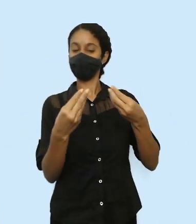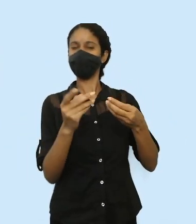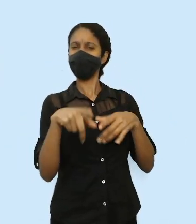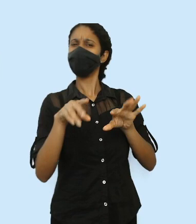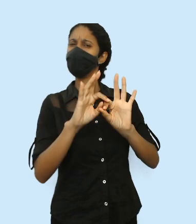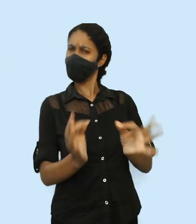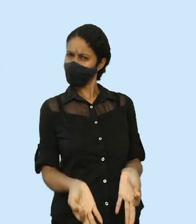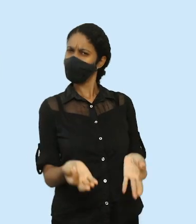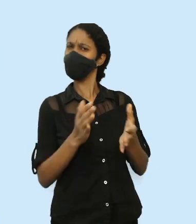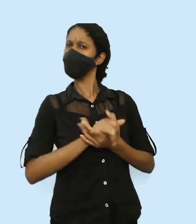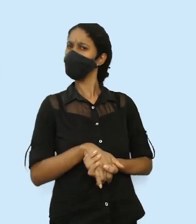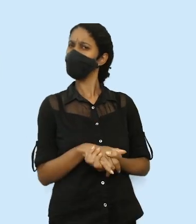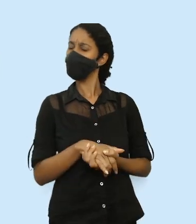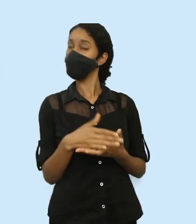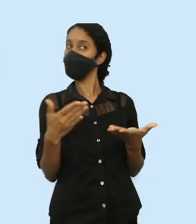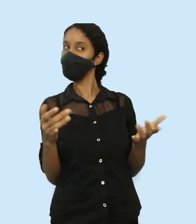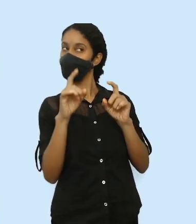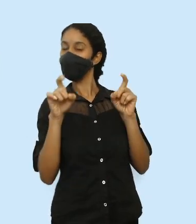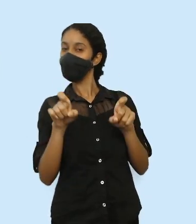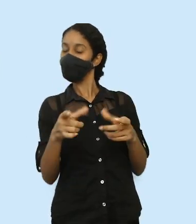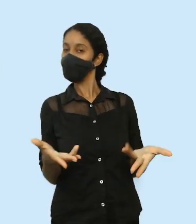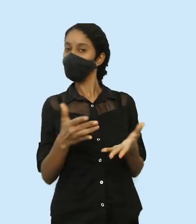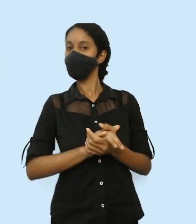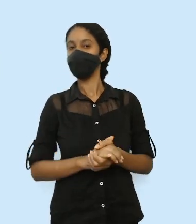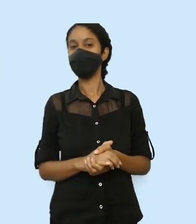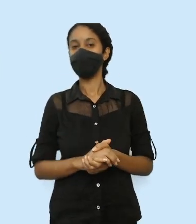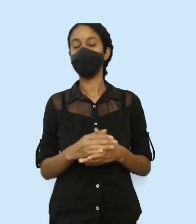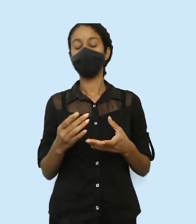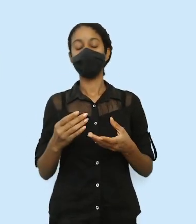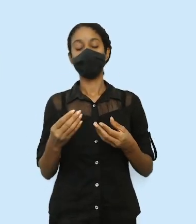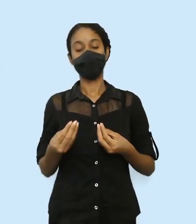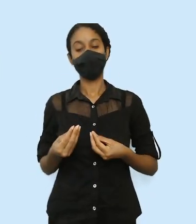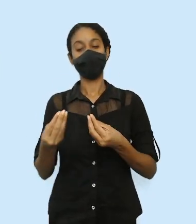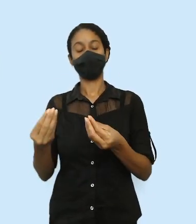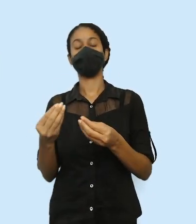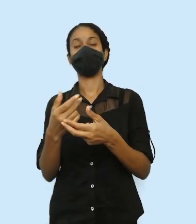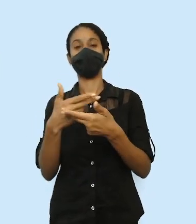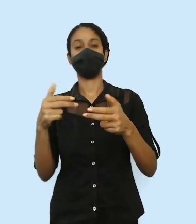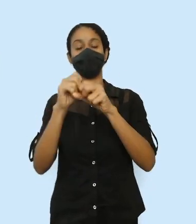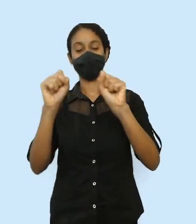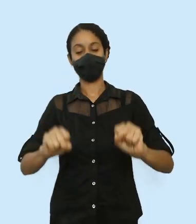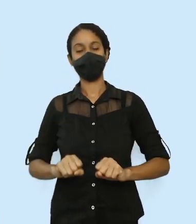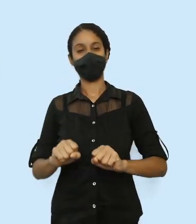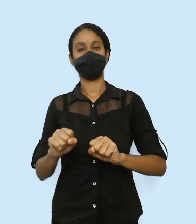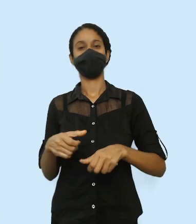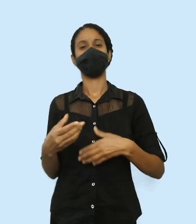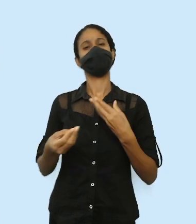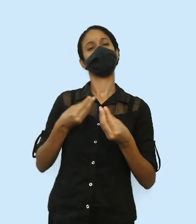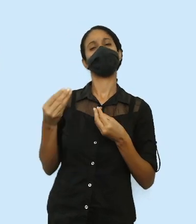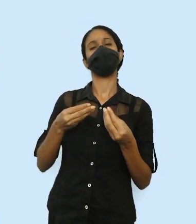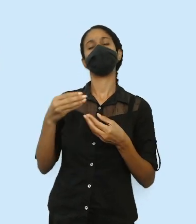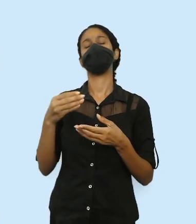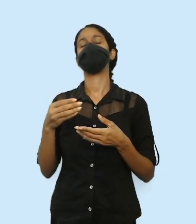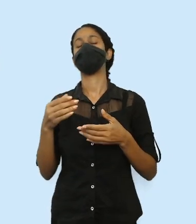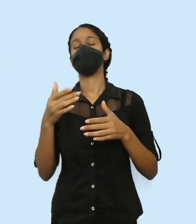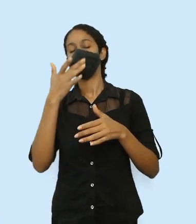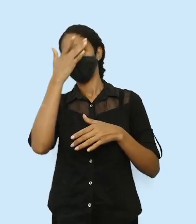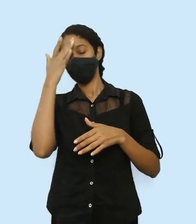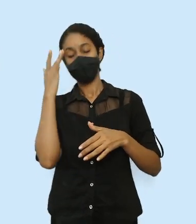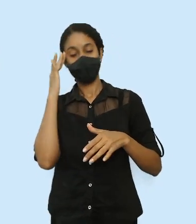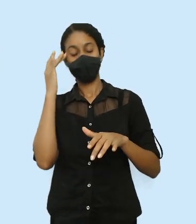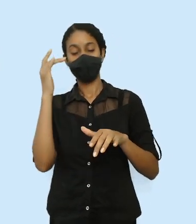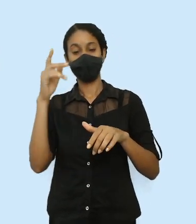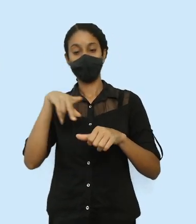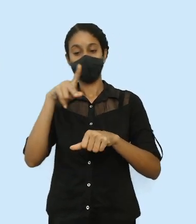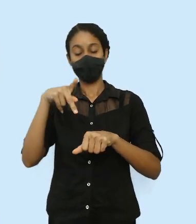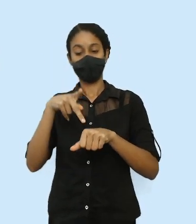simples assim? Será que é assim mesmo que funciona o sistema de entregas? Por que do breque internacional de entregadores? Por que eles